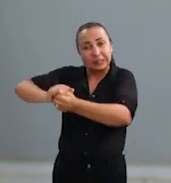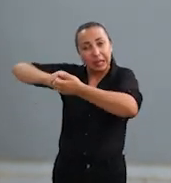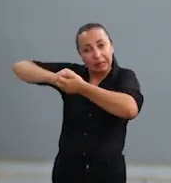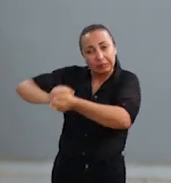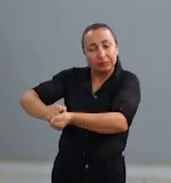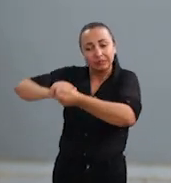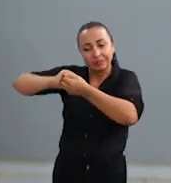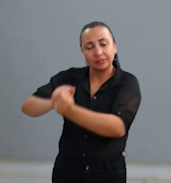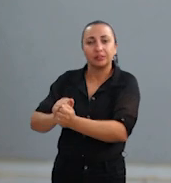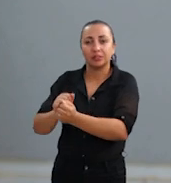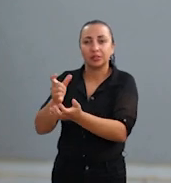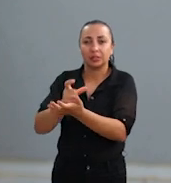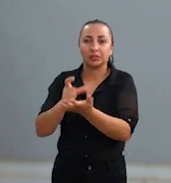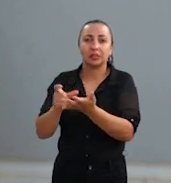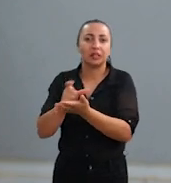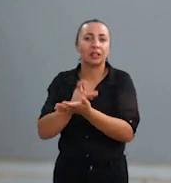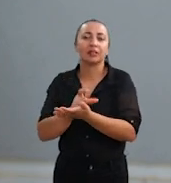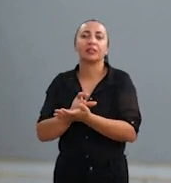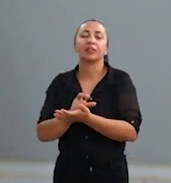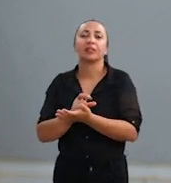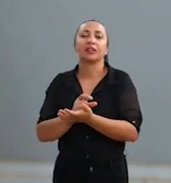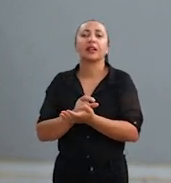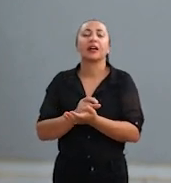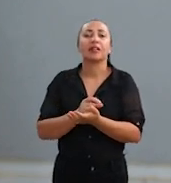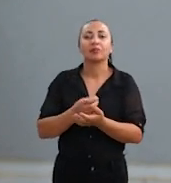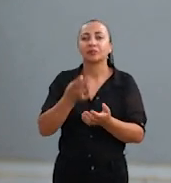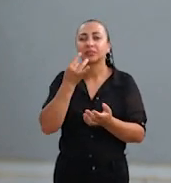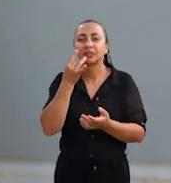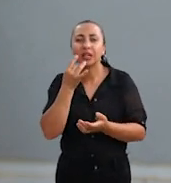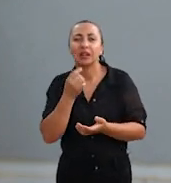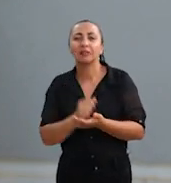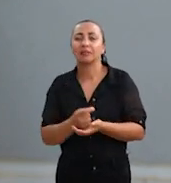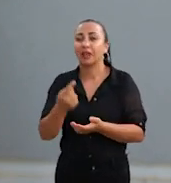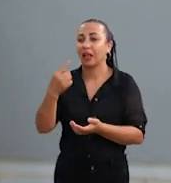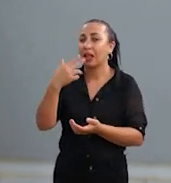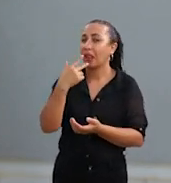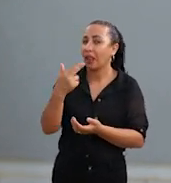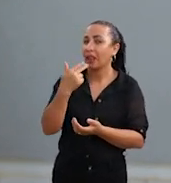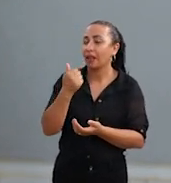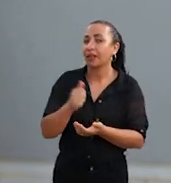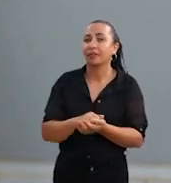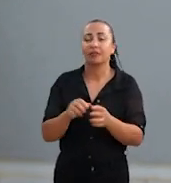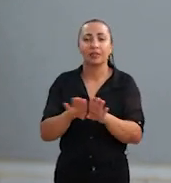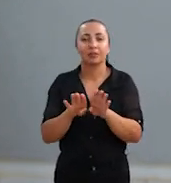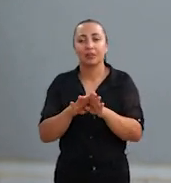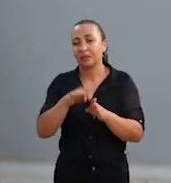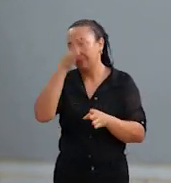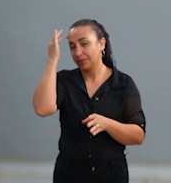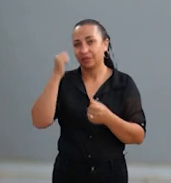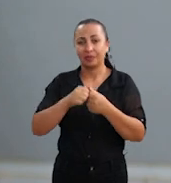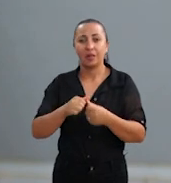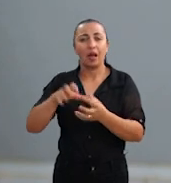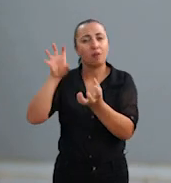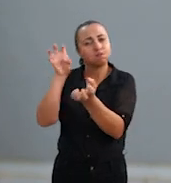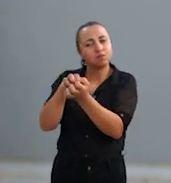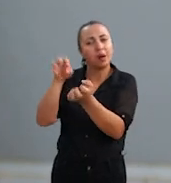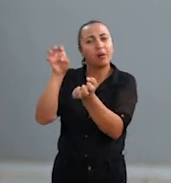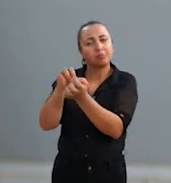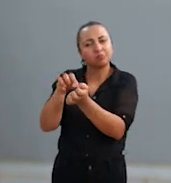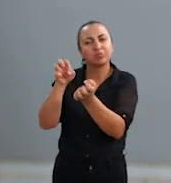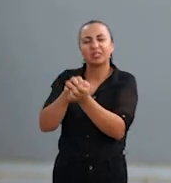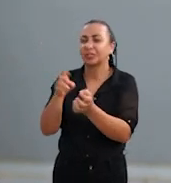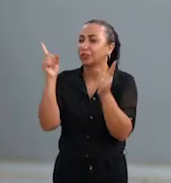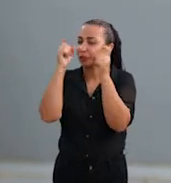destruir, né? Literalmente, septo, o palato, o indivíduo fica funcionalmente a mastigação